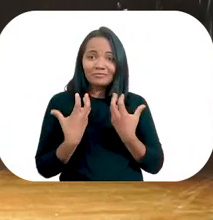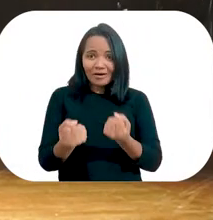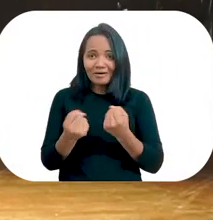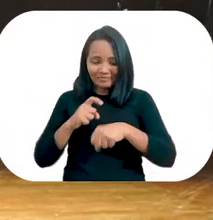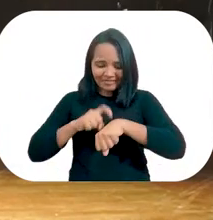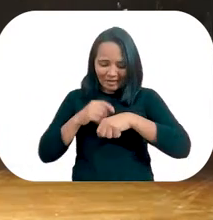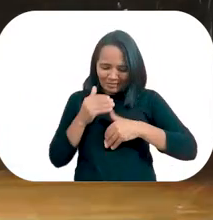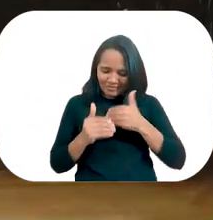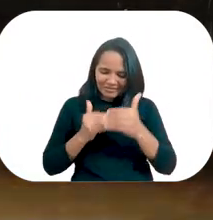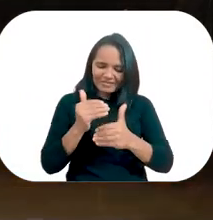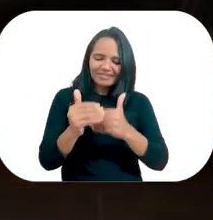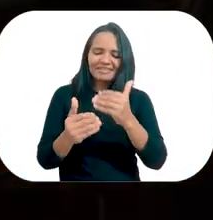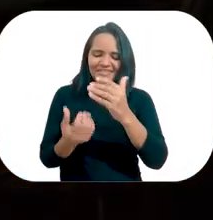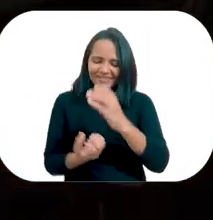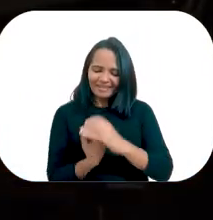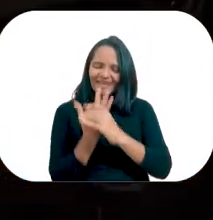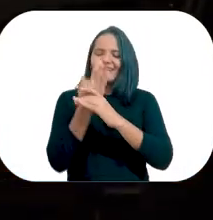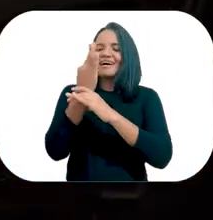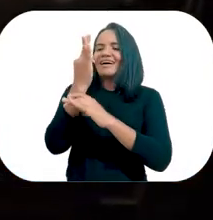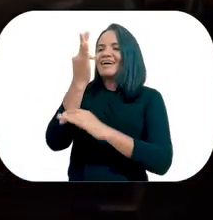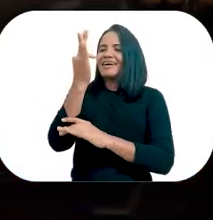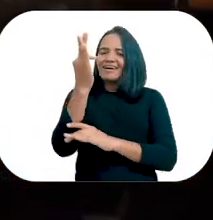Vamos lá fazer o que será.